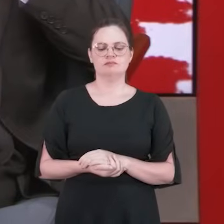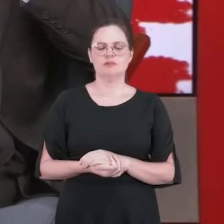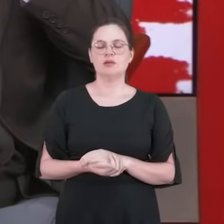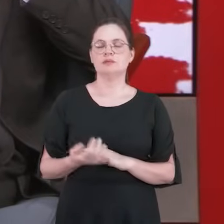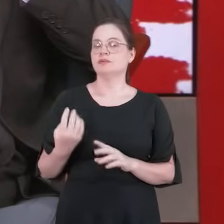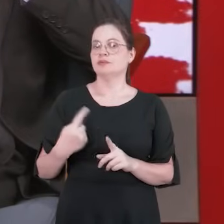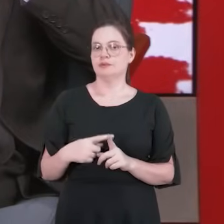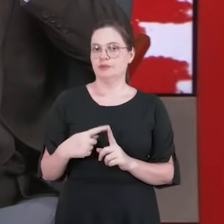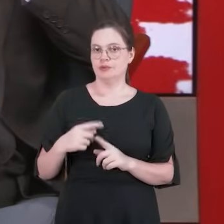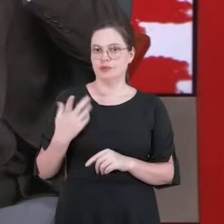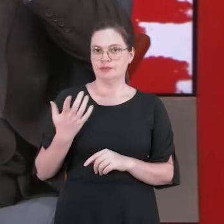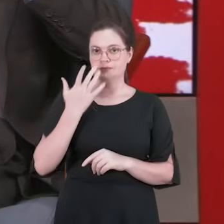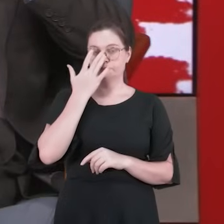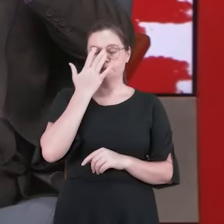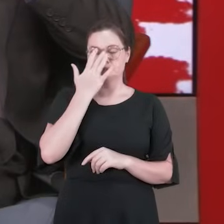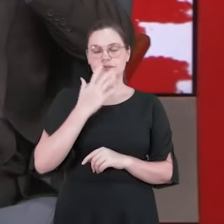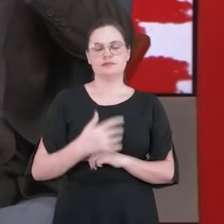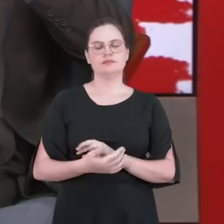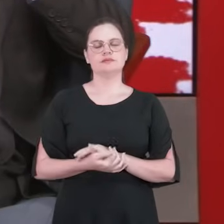Por quê?